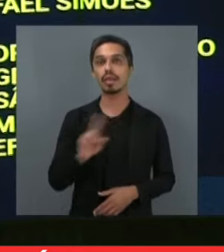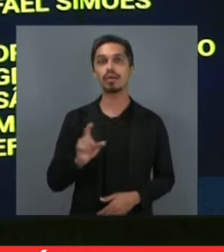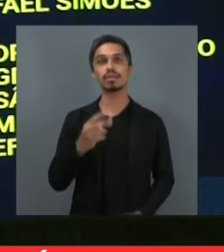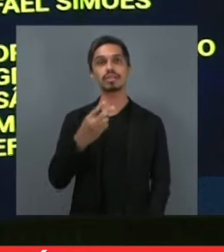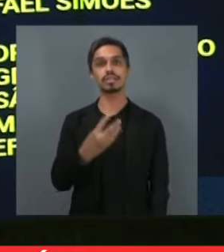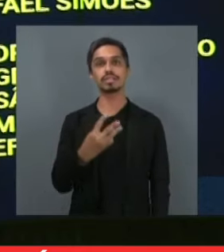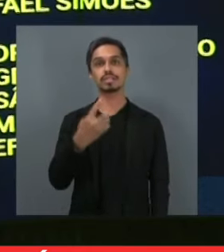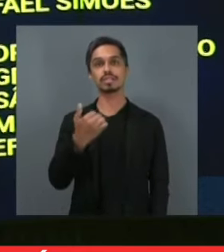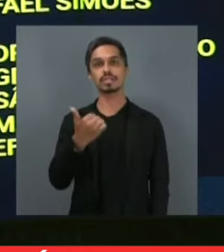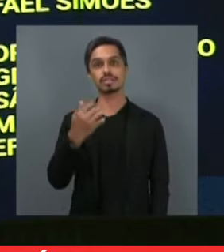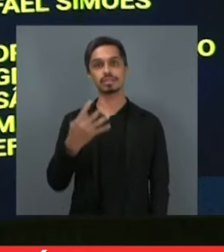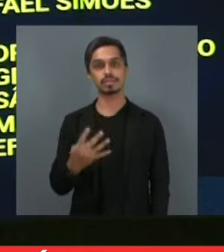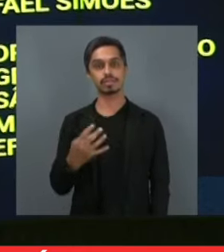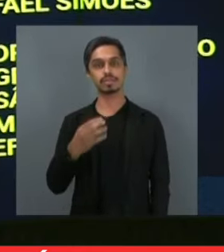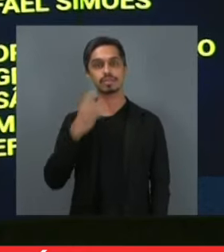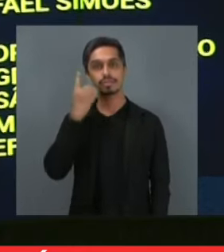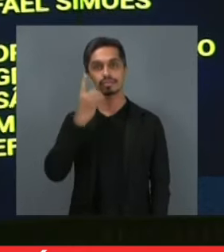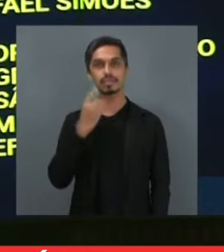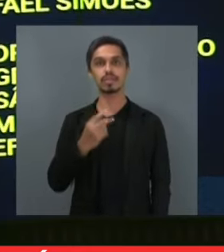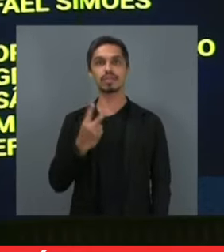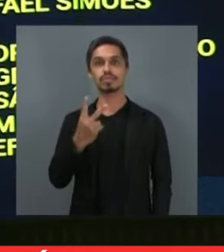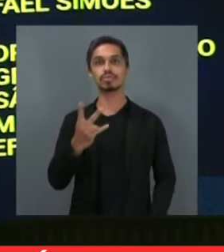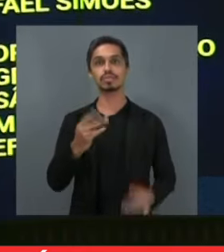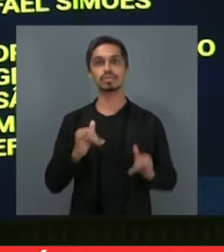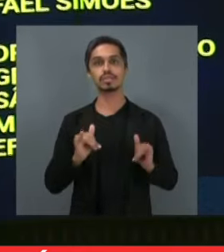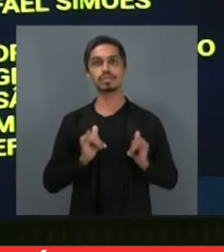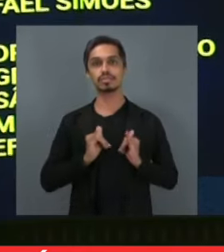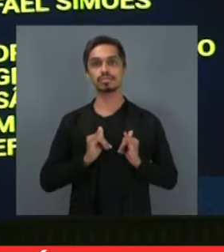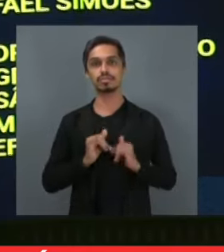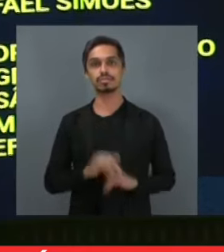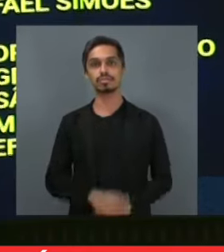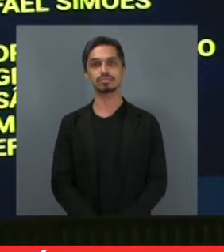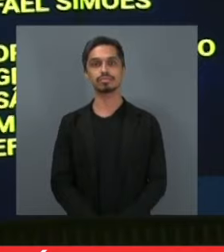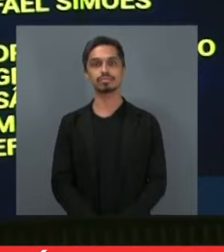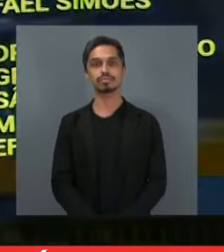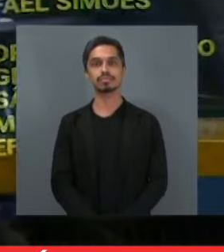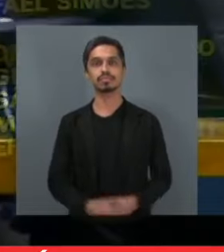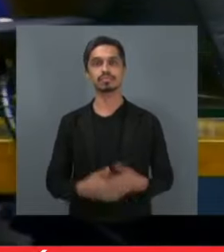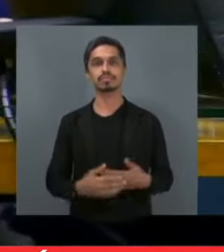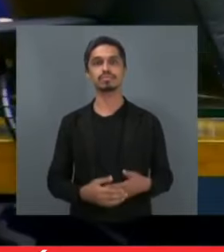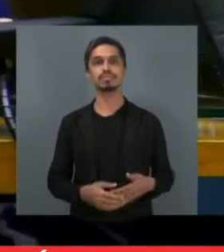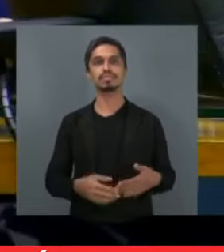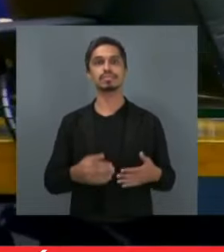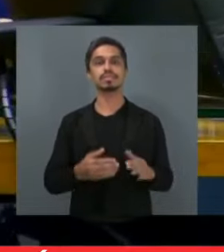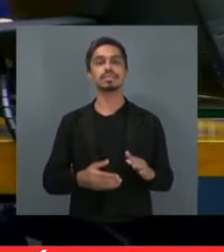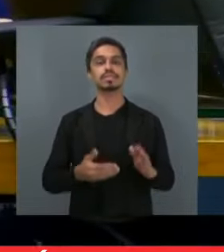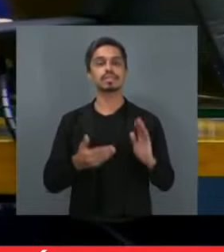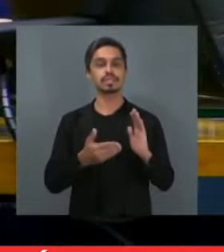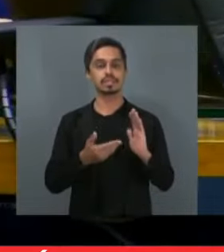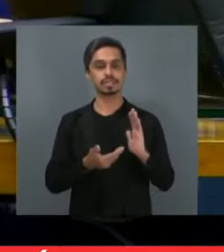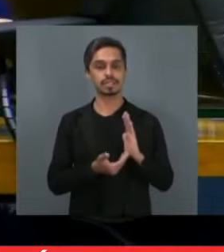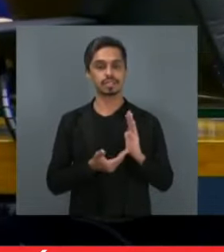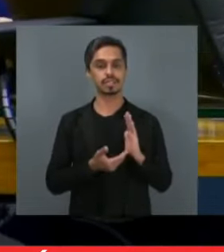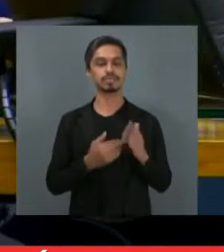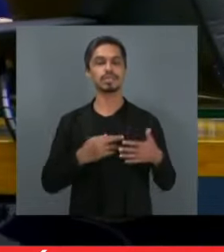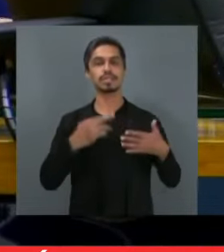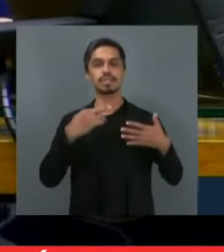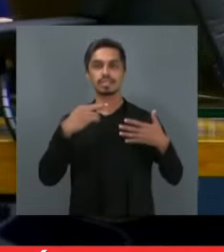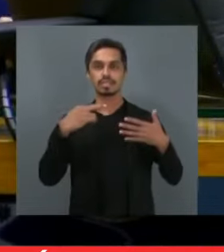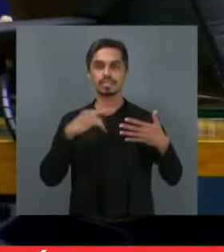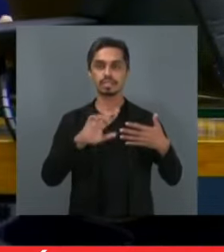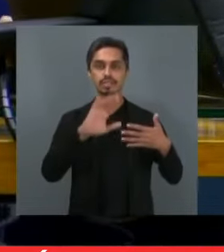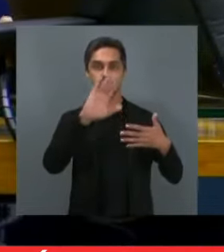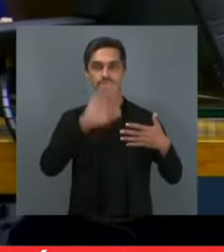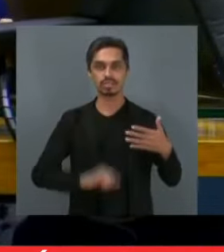no novo dia vamos falar sobre esse assunto também com o secretário de segurança pública de São Paulo Guilherme derrite daqui a